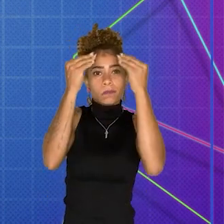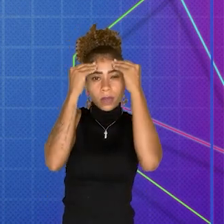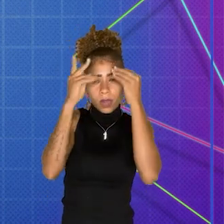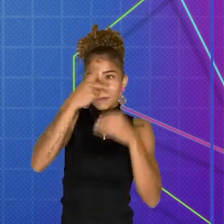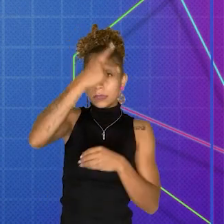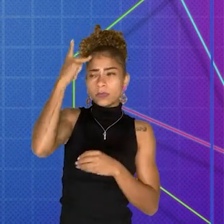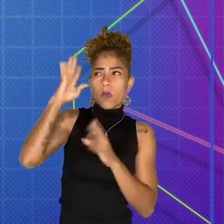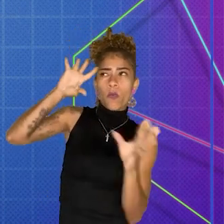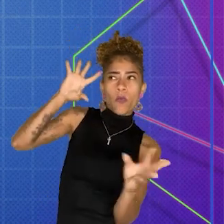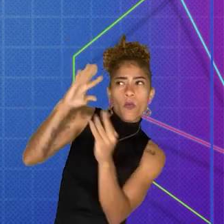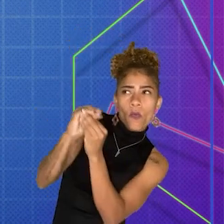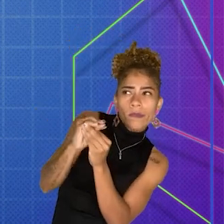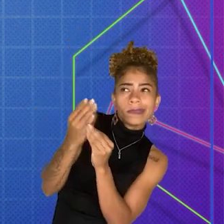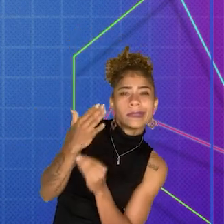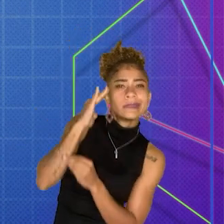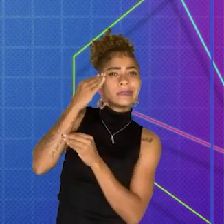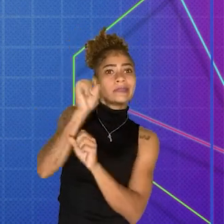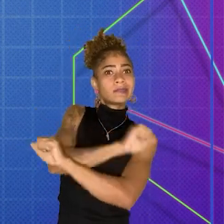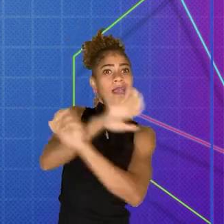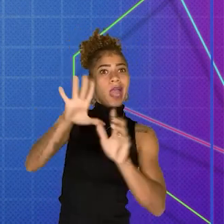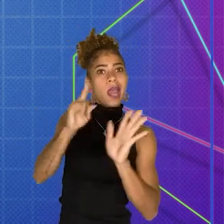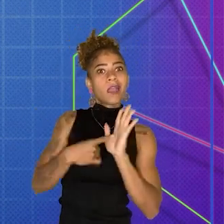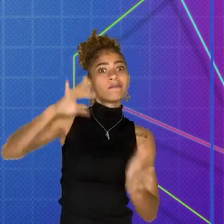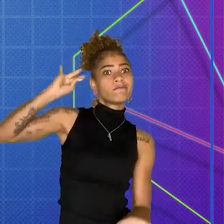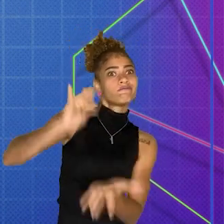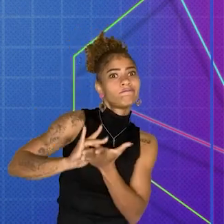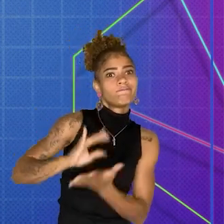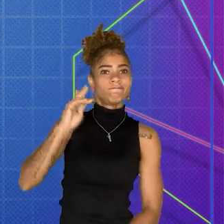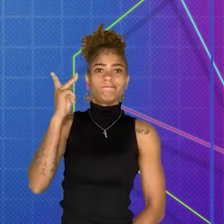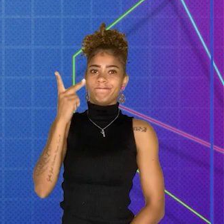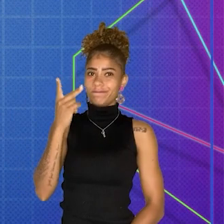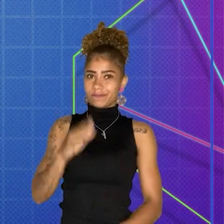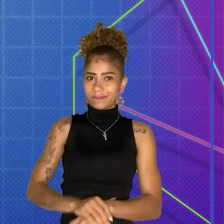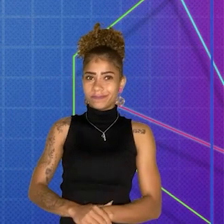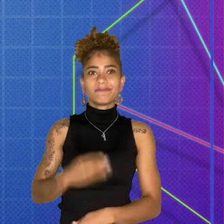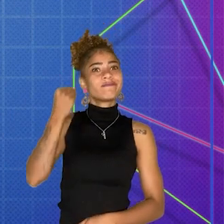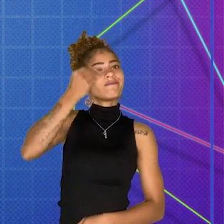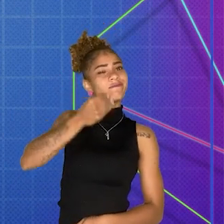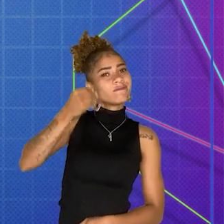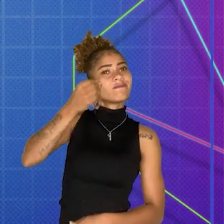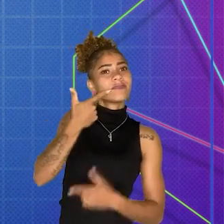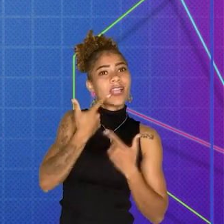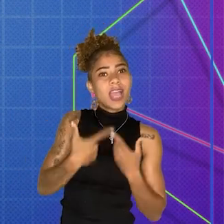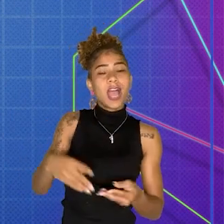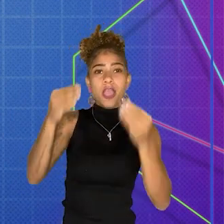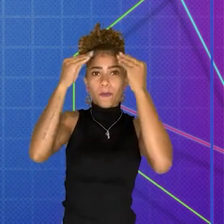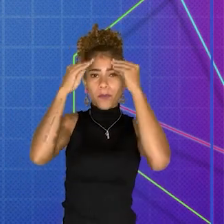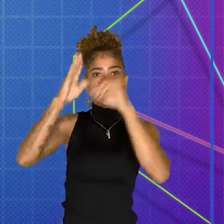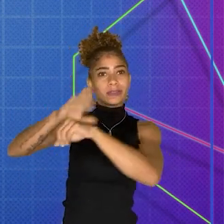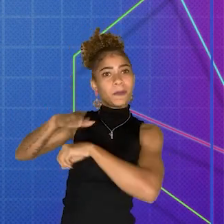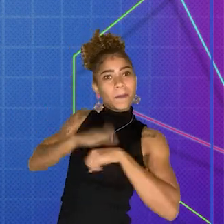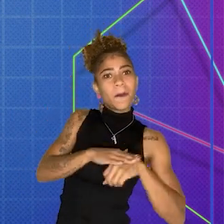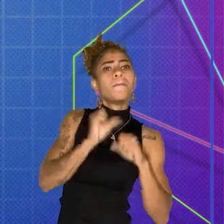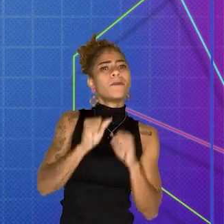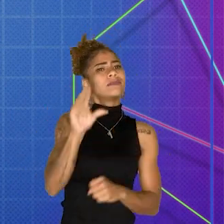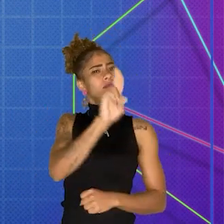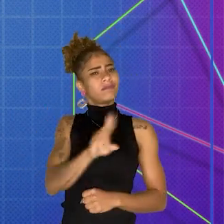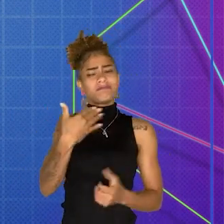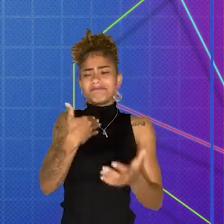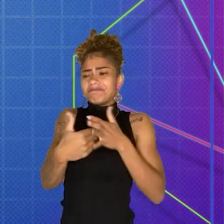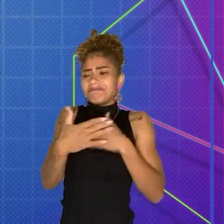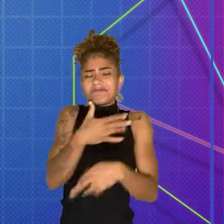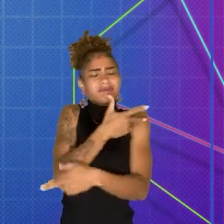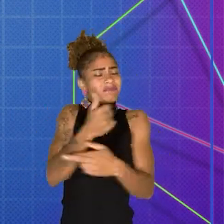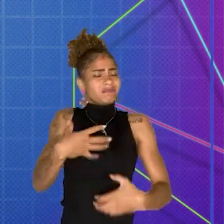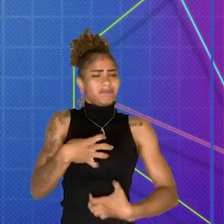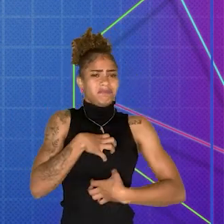conclusões errôneas antes de revelar a verdadeira história. A experimentação de linguagem nos jogos pode ser usada de várias maneiras para mudar a